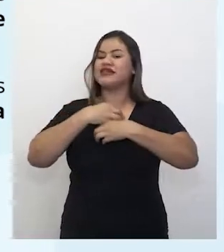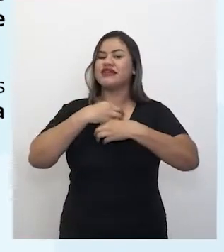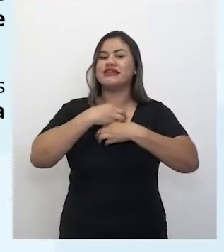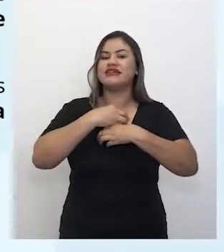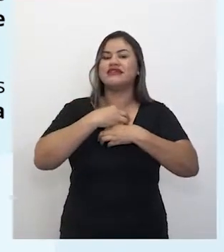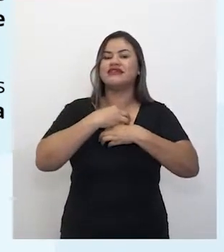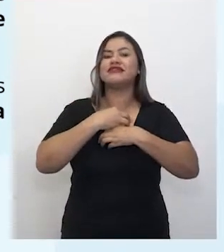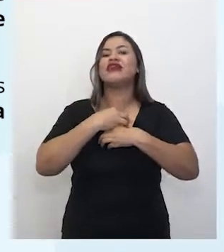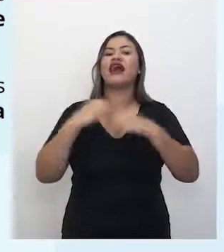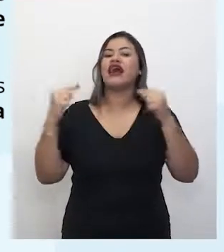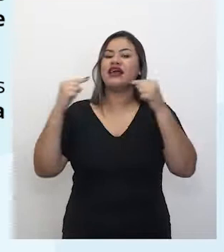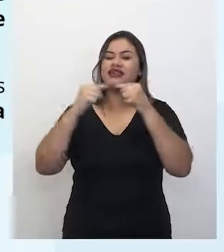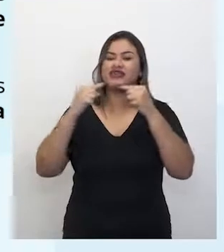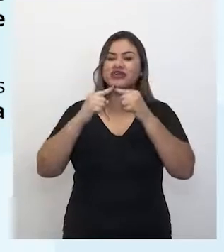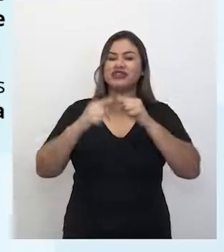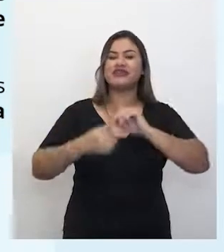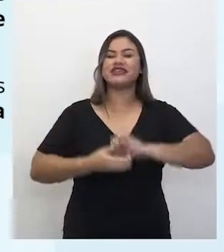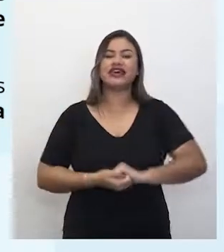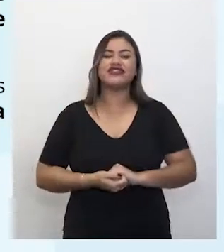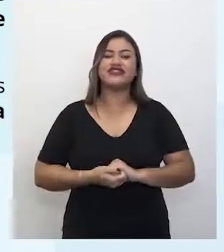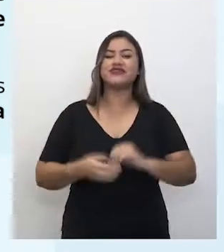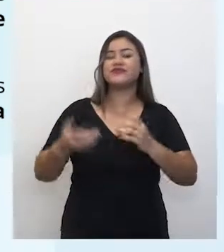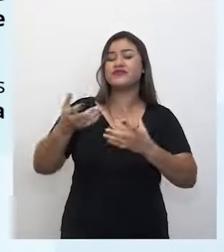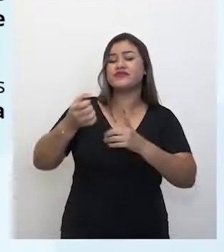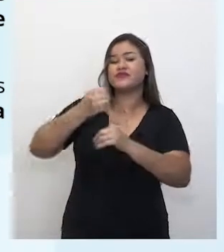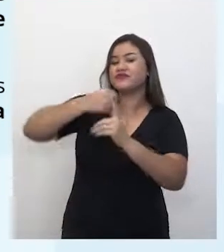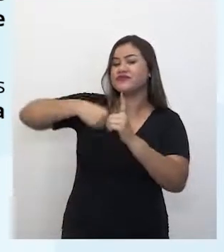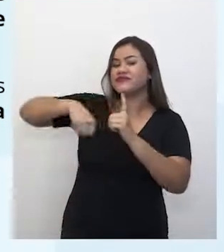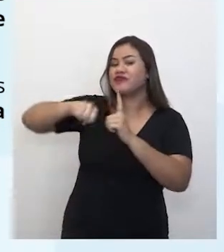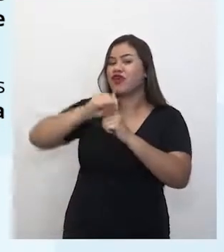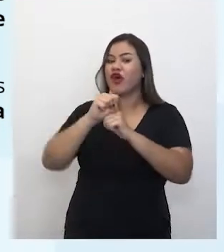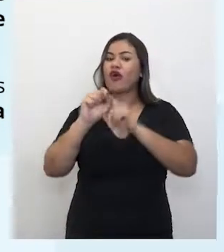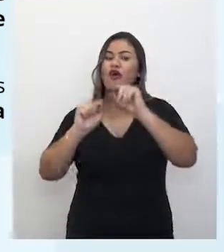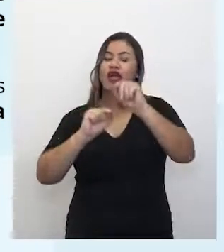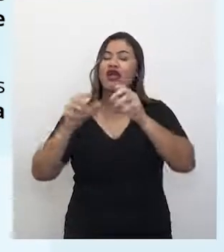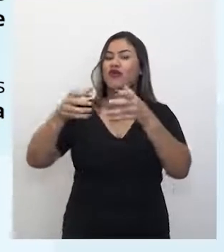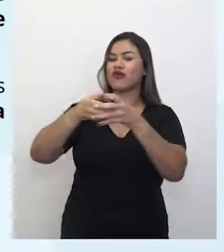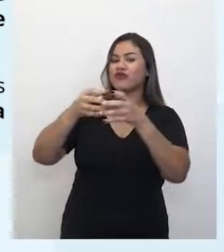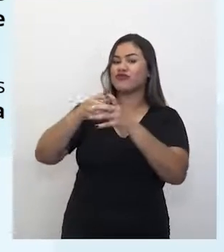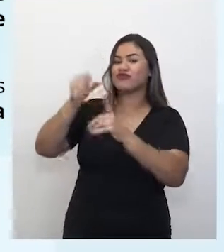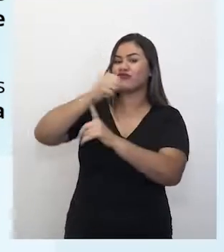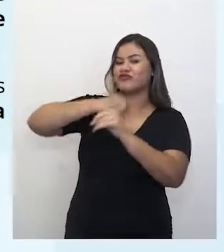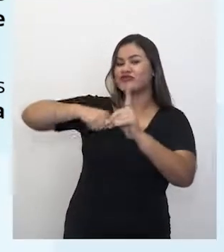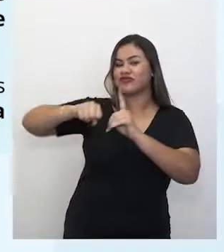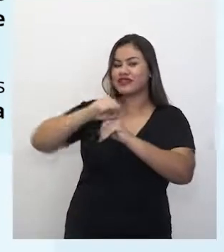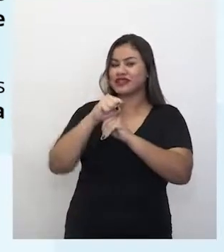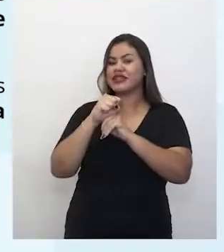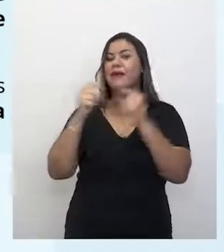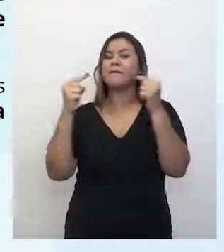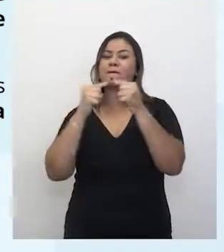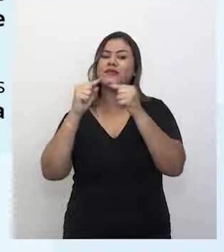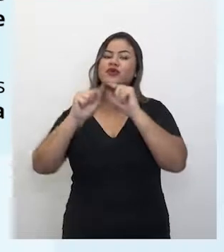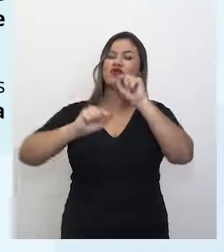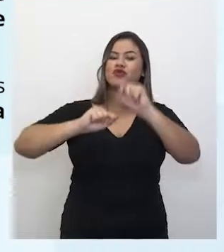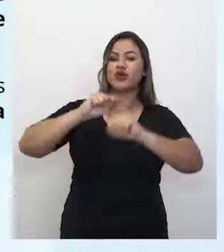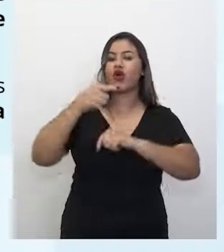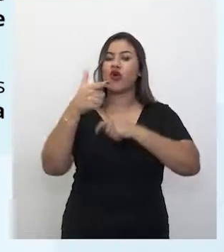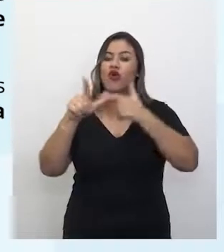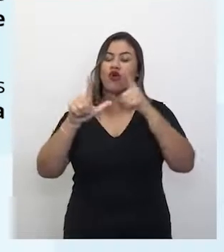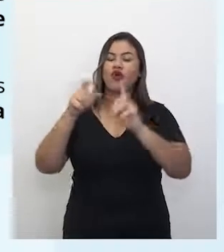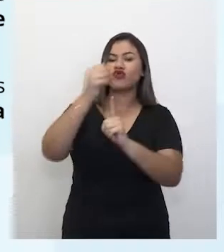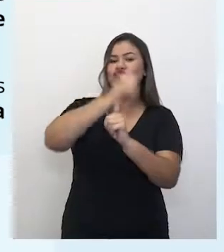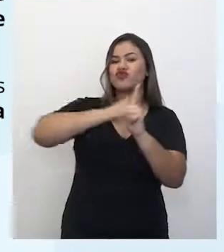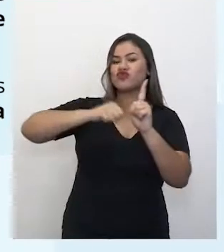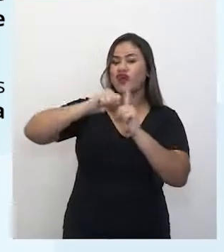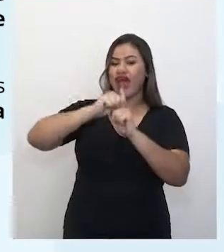grupo, uma mesma unidade social, formam um grupo social. Outro elemento fundamental para entender os grupos